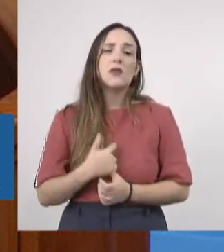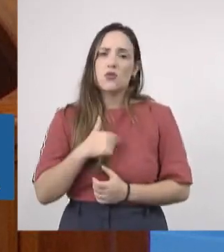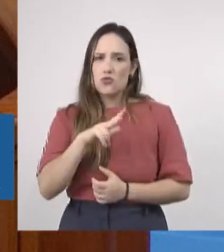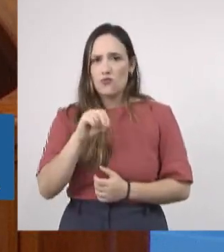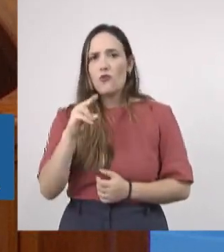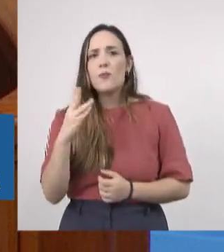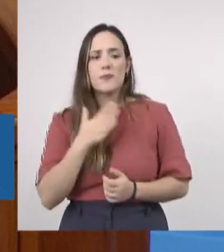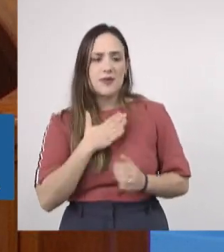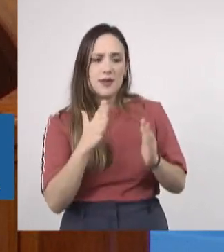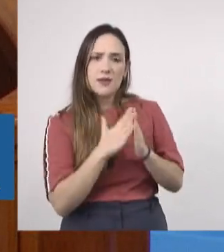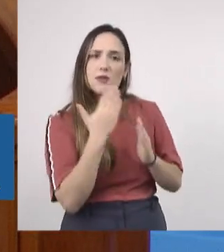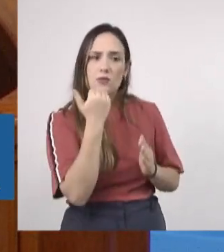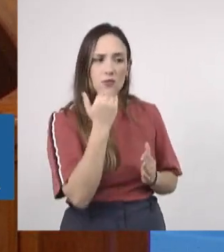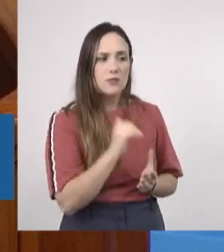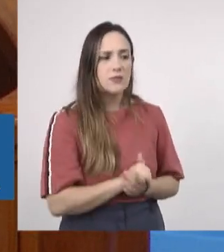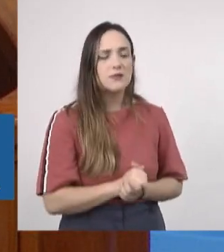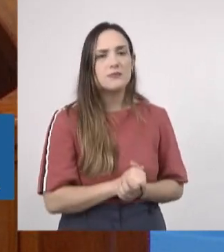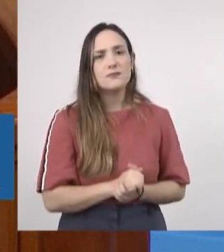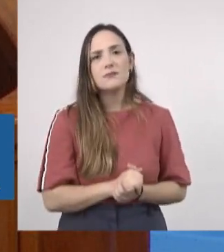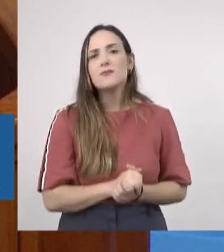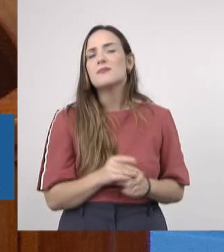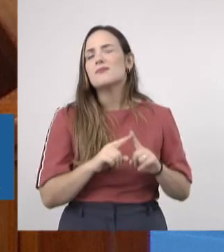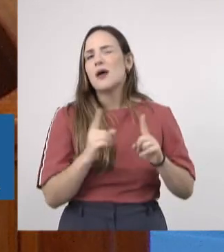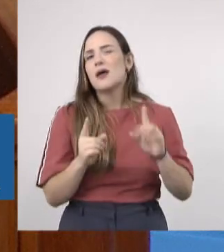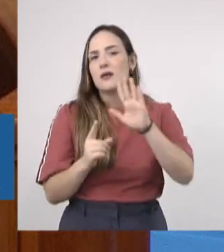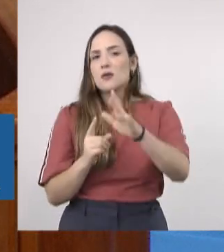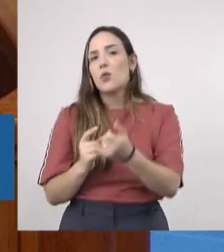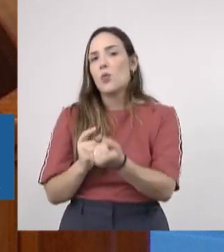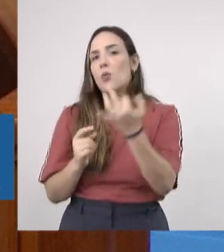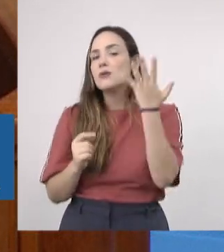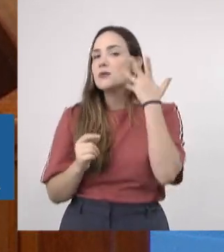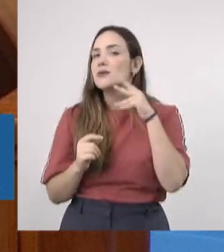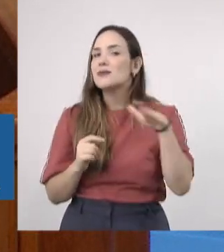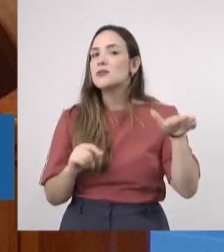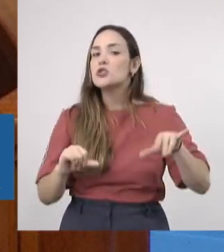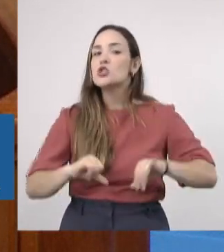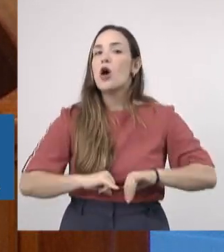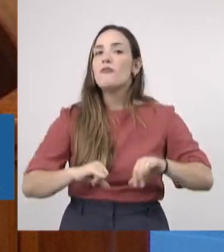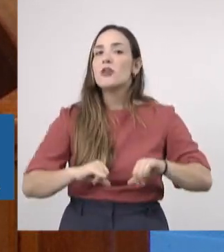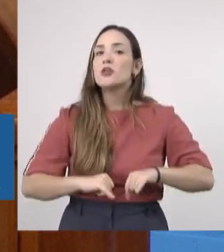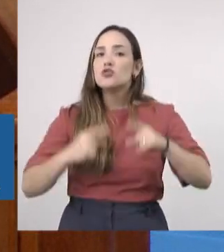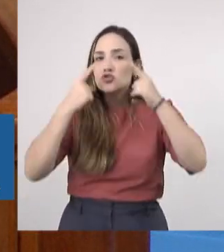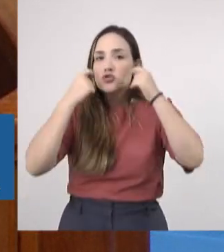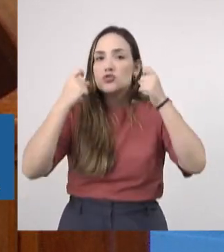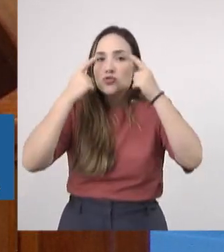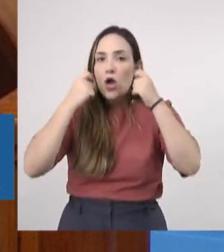almoçar, mas quantas crianças hoje estão chorando?